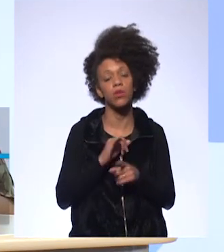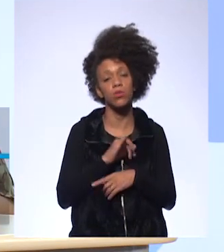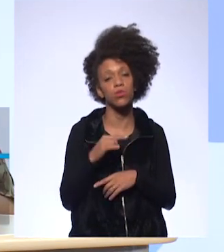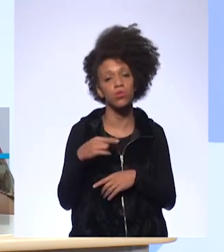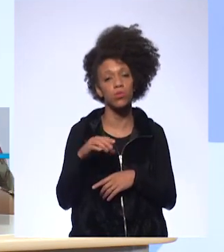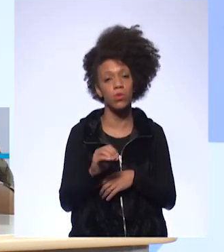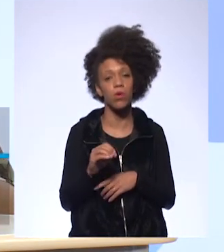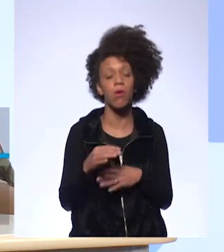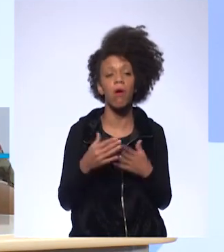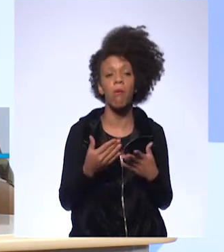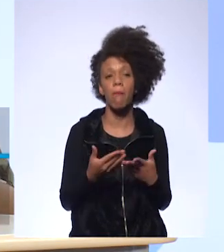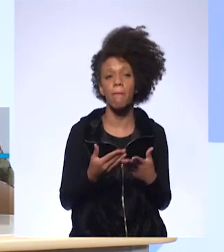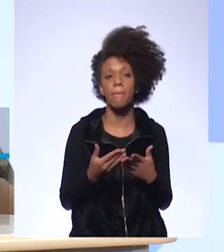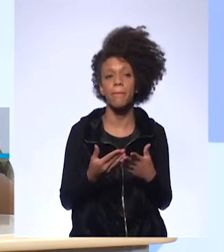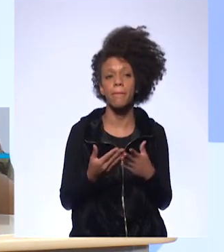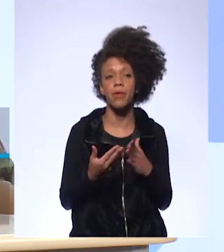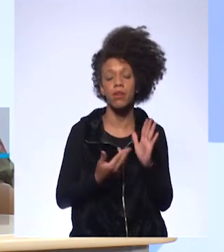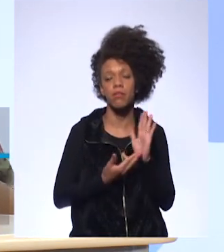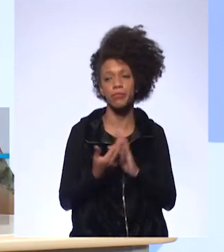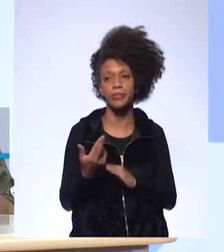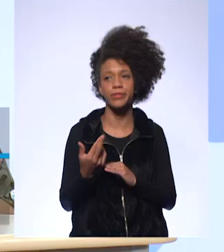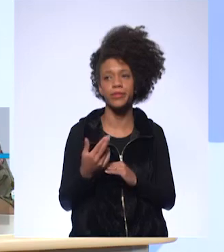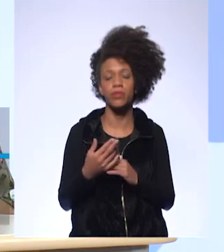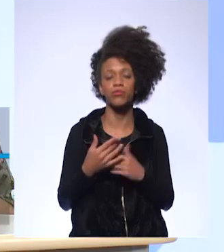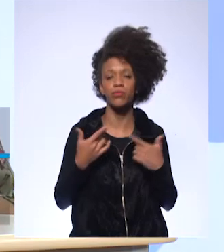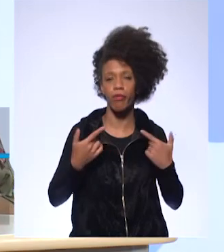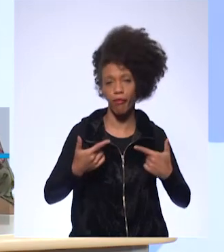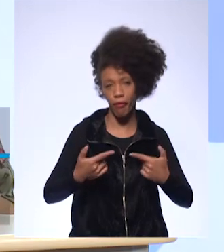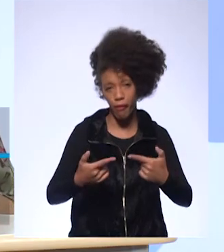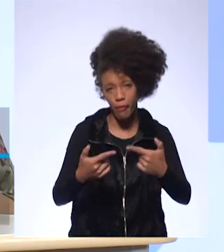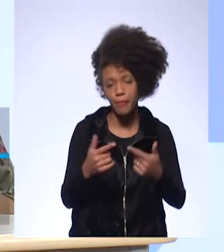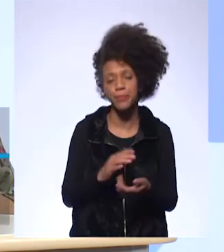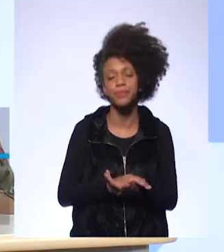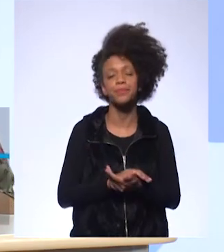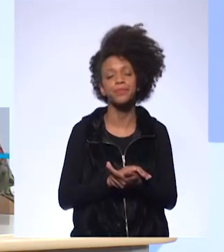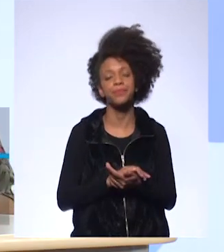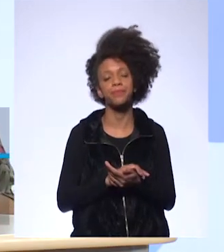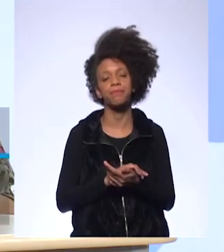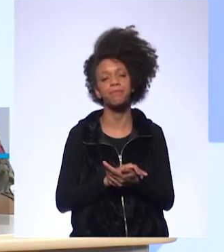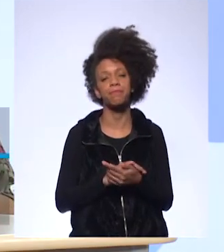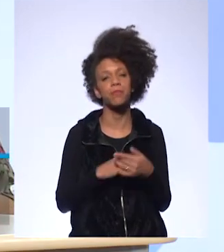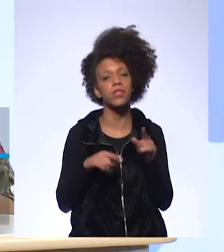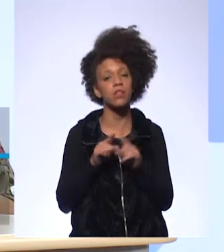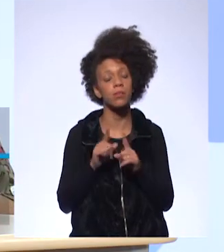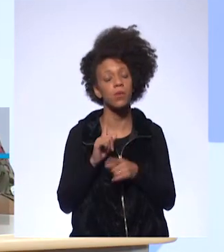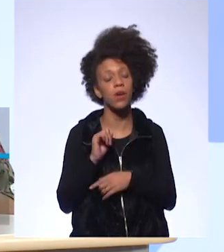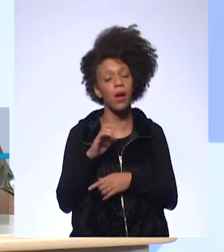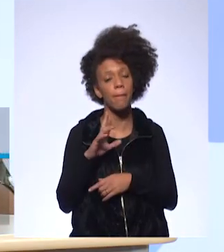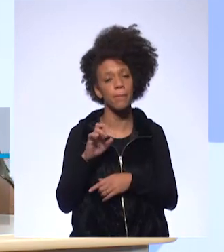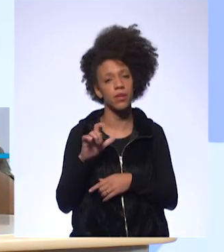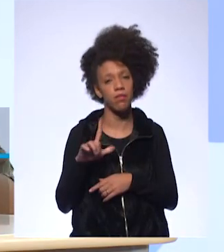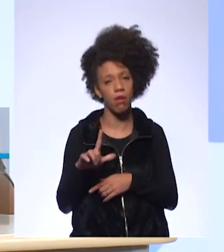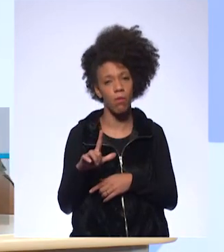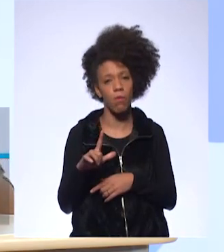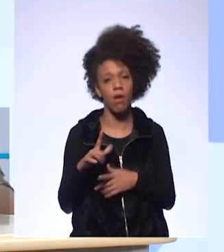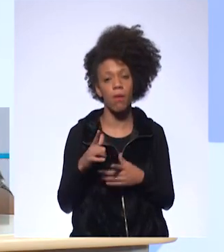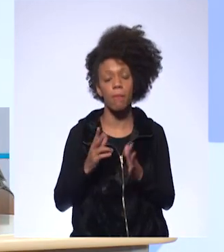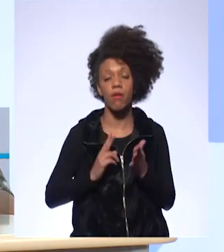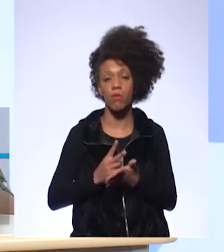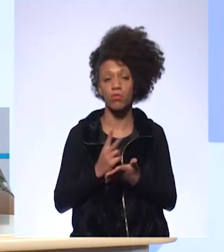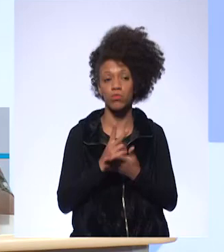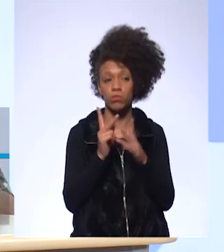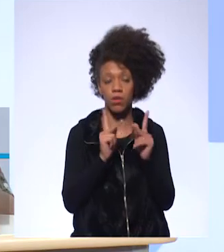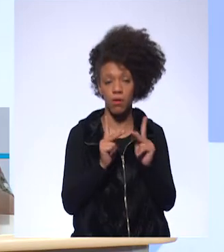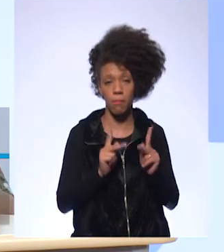as investigações a respeito da produção de armas nucleares. E o Gabriel disse que era para manter a paz